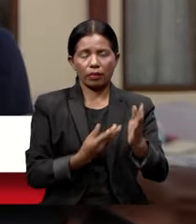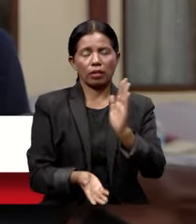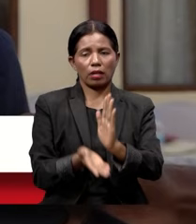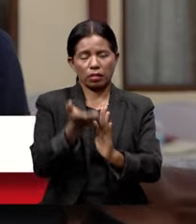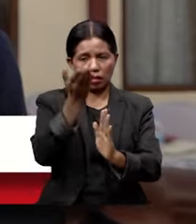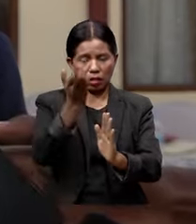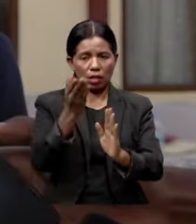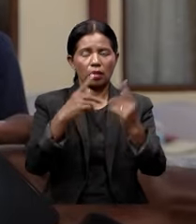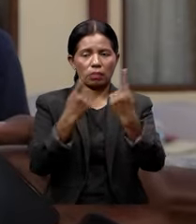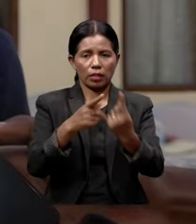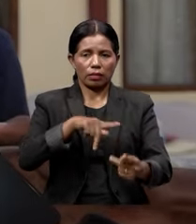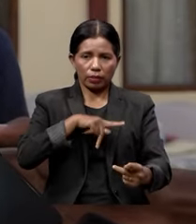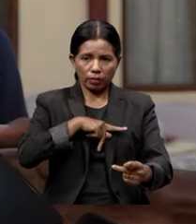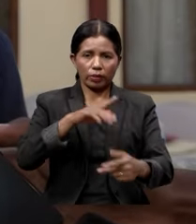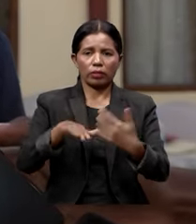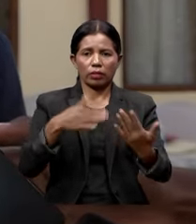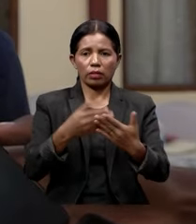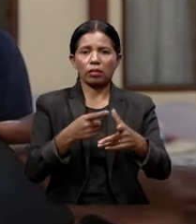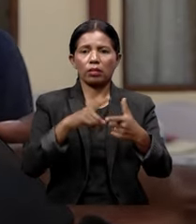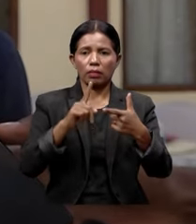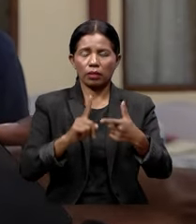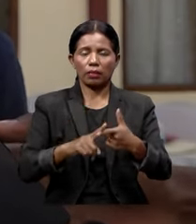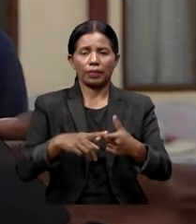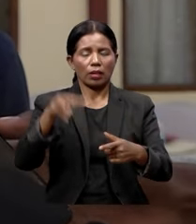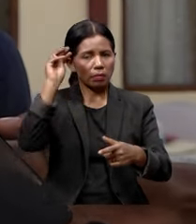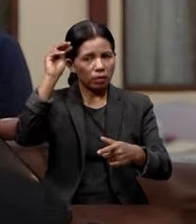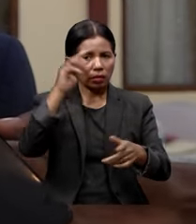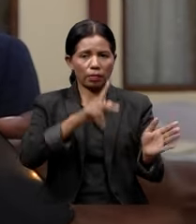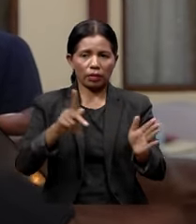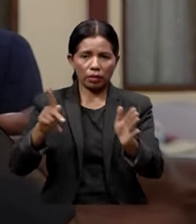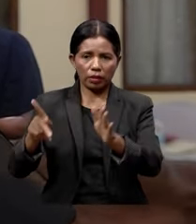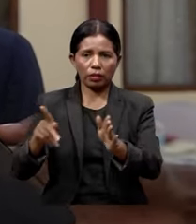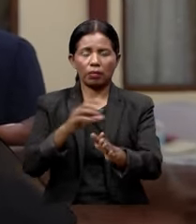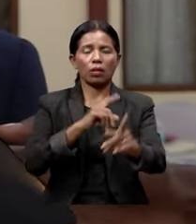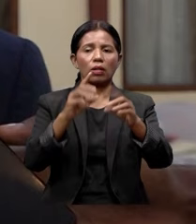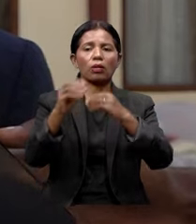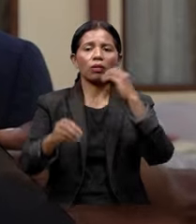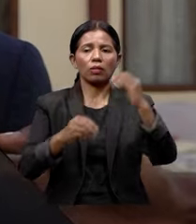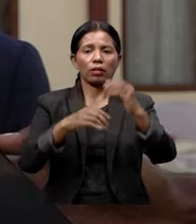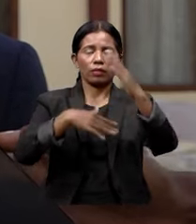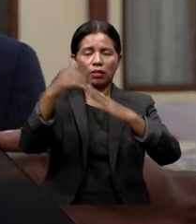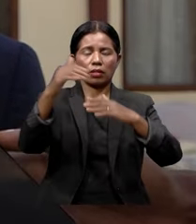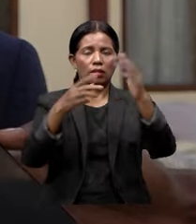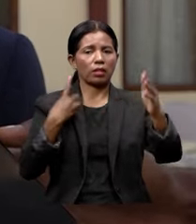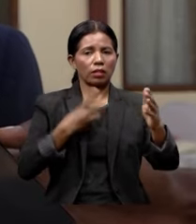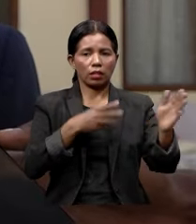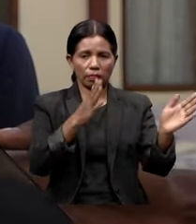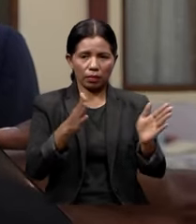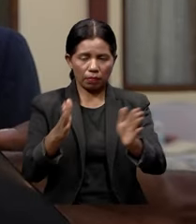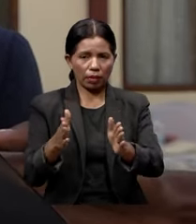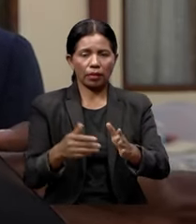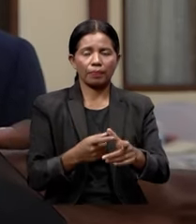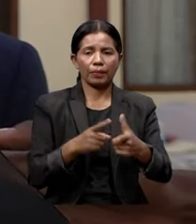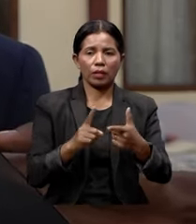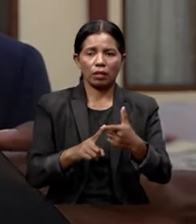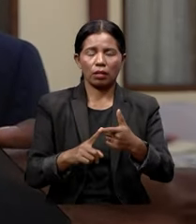setor produtivo Sira, depois o ministro Planeamento e Investimento Estratégico com a infraestrutura mesmo aqui para para ela,